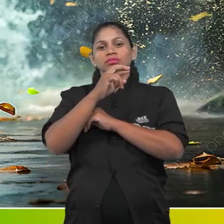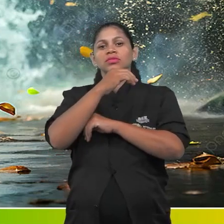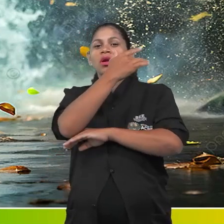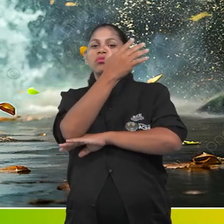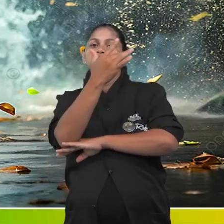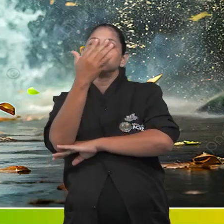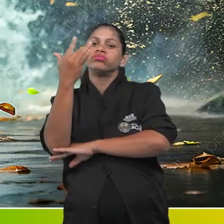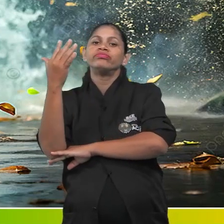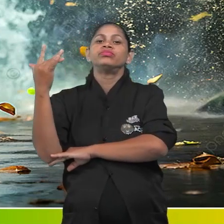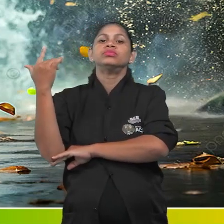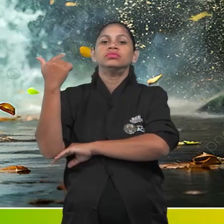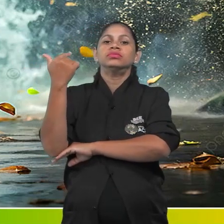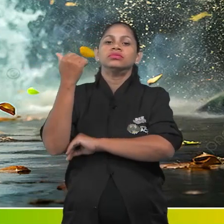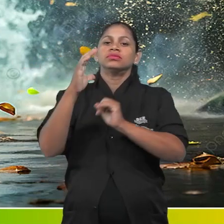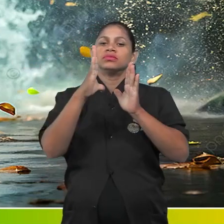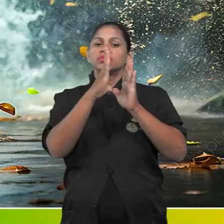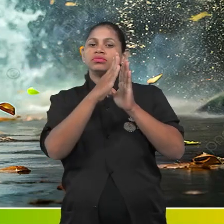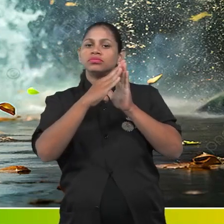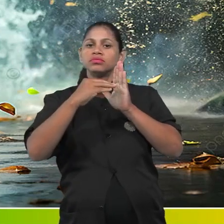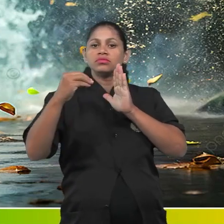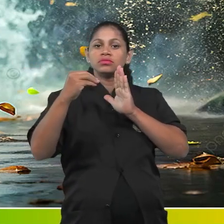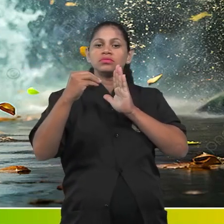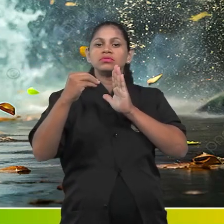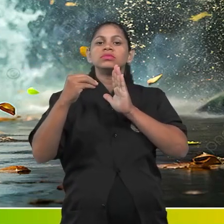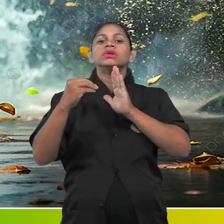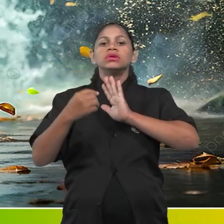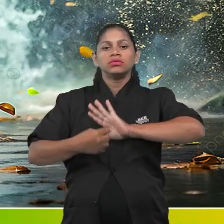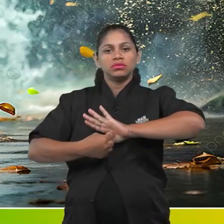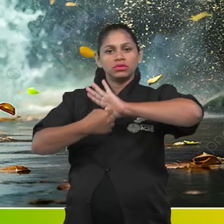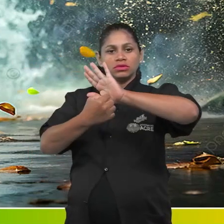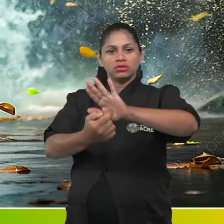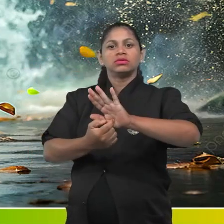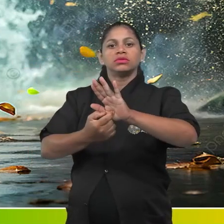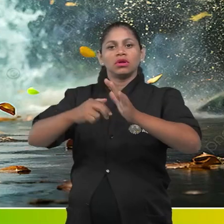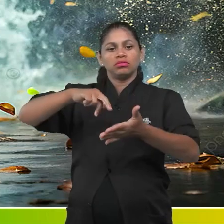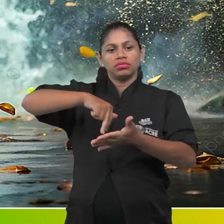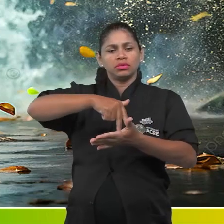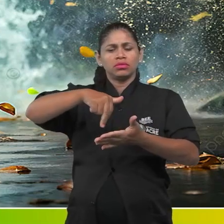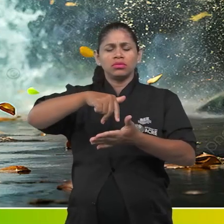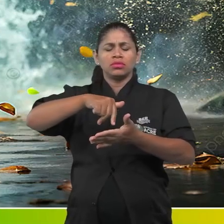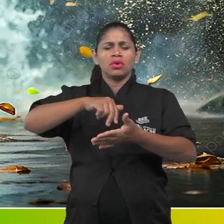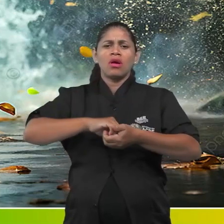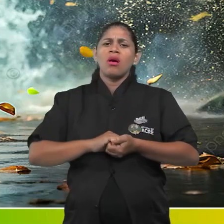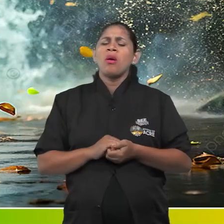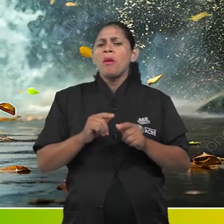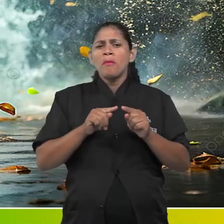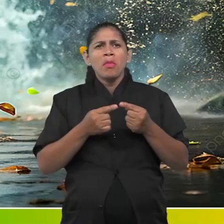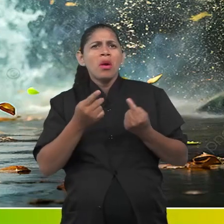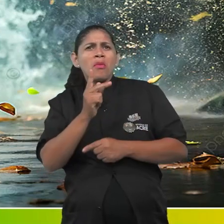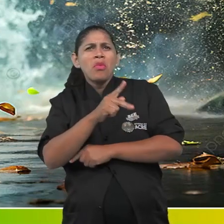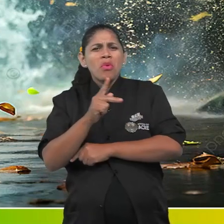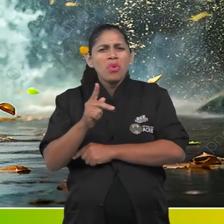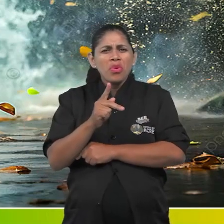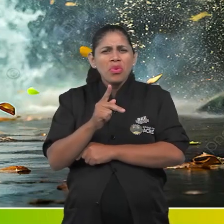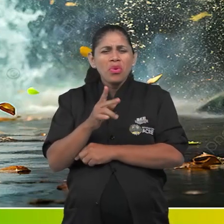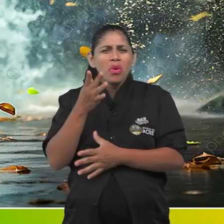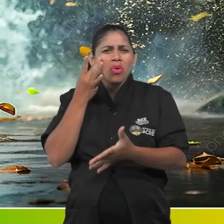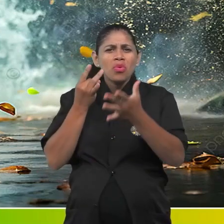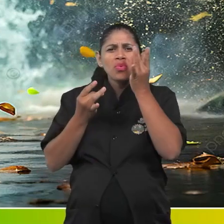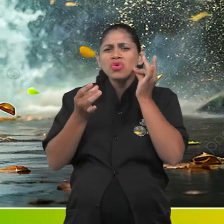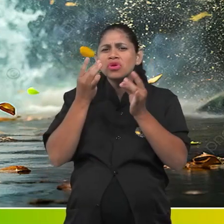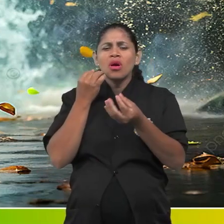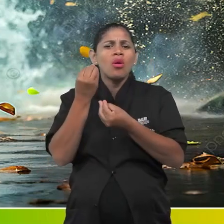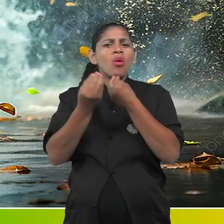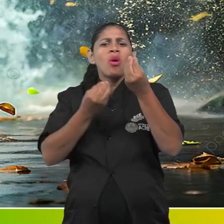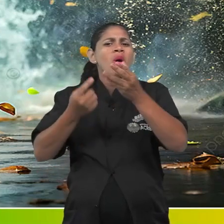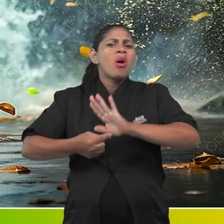ele é representado nessas diversas linguagens, inclusive na dança. Professora, mas e no teatro, como ela aparece, como o